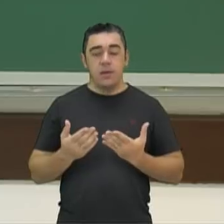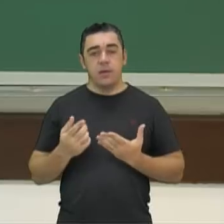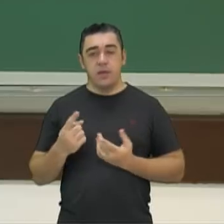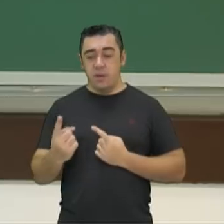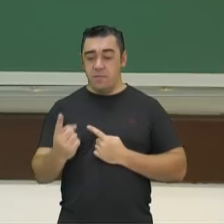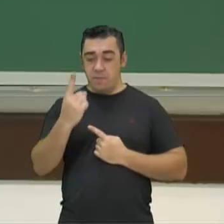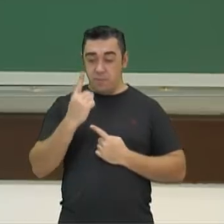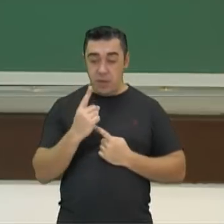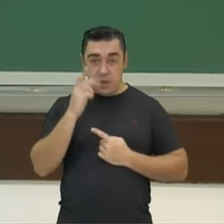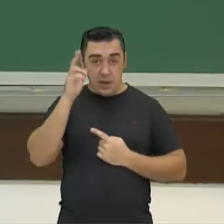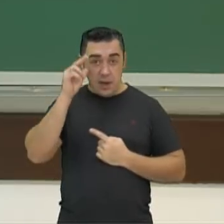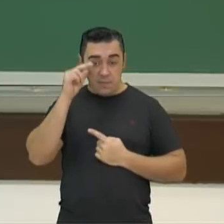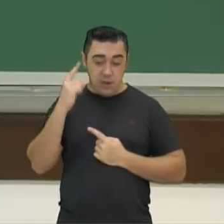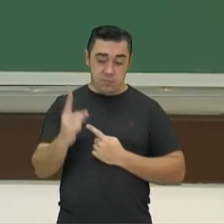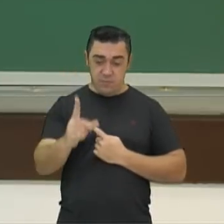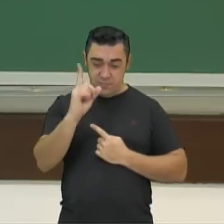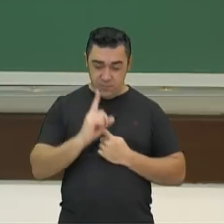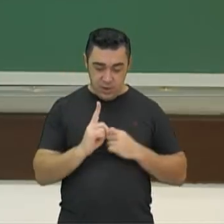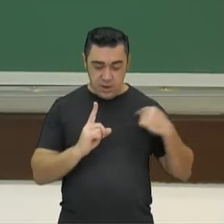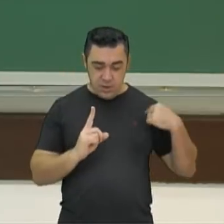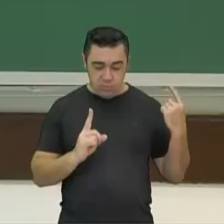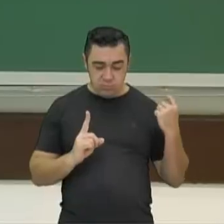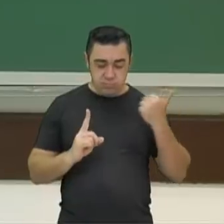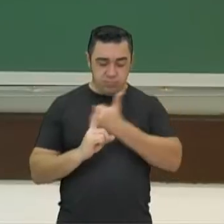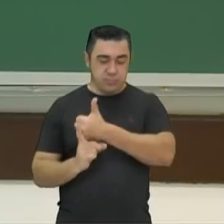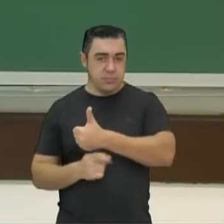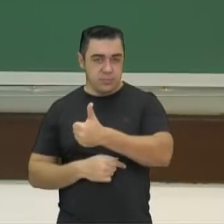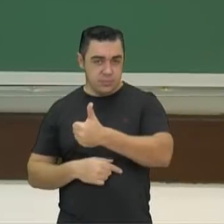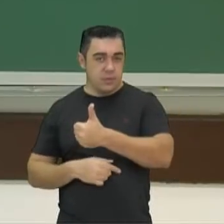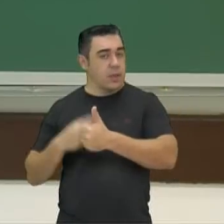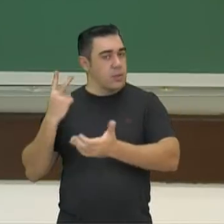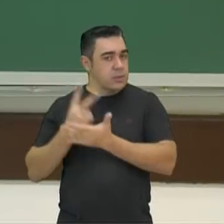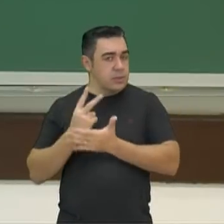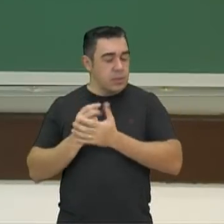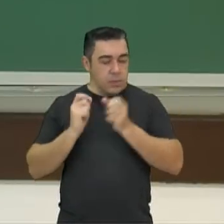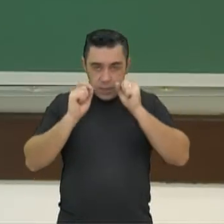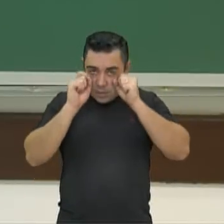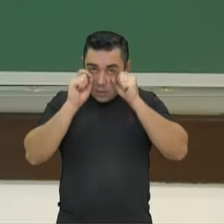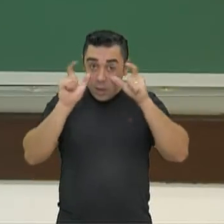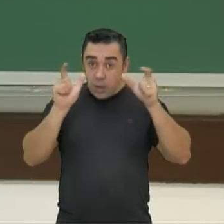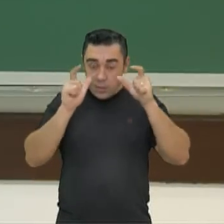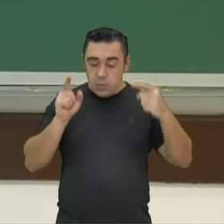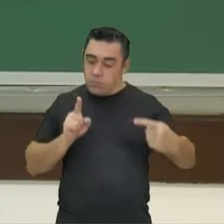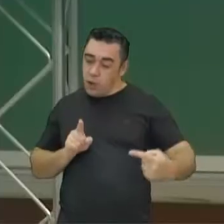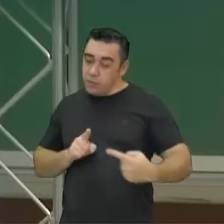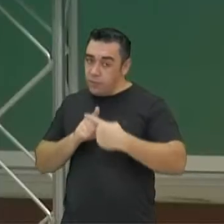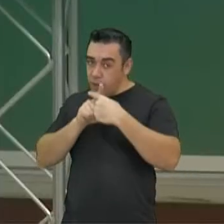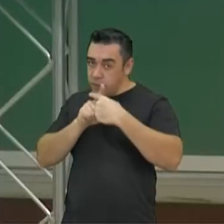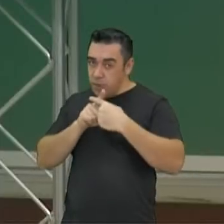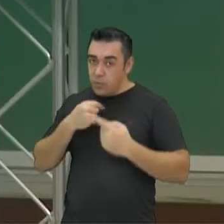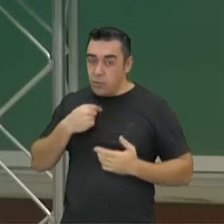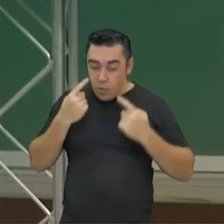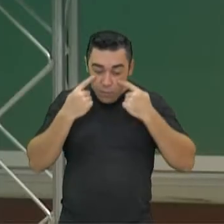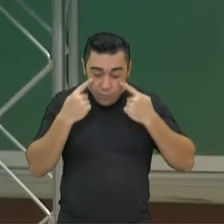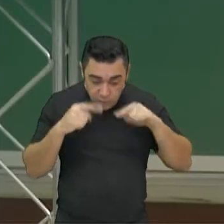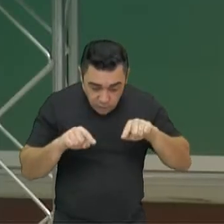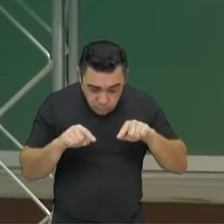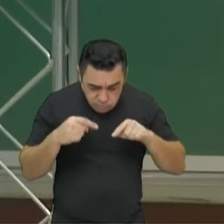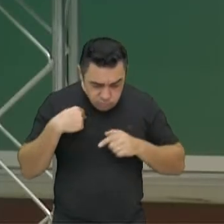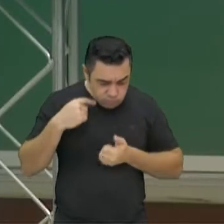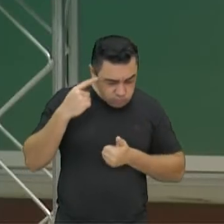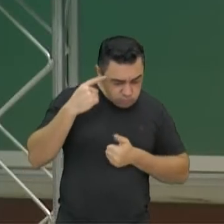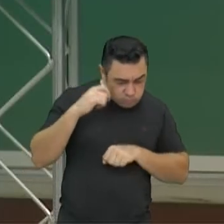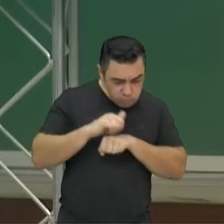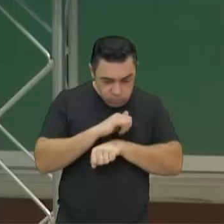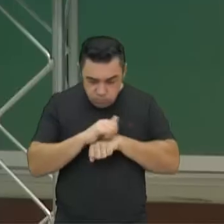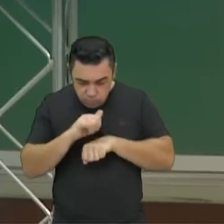com o cavalo dele, e eu capturo o cavalo dele. Então, a gente tem que estar sempre ligado, não só na jogada que eu estou vendo, mas na jogada que